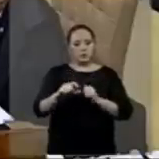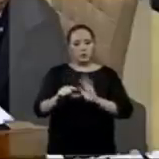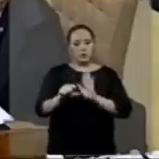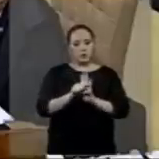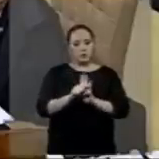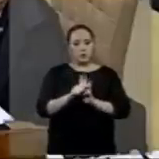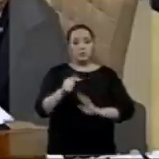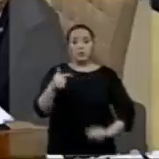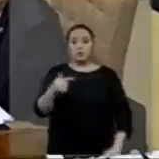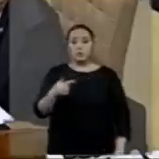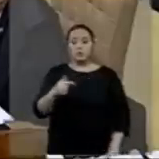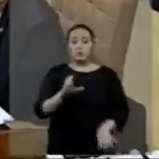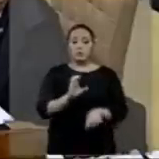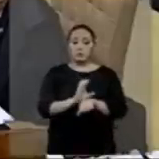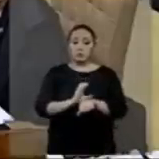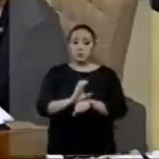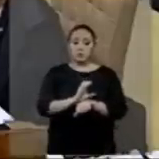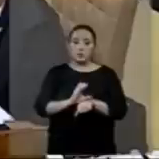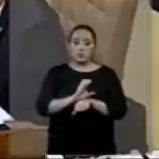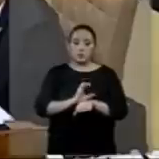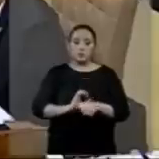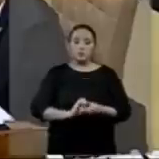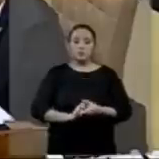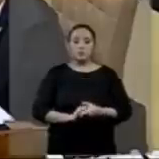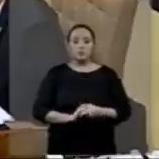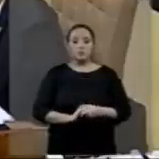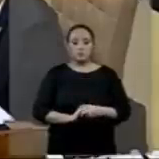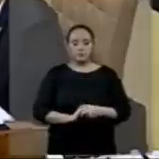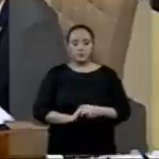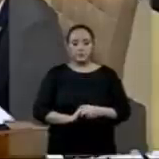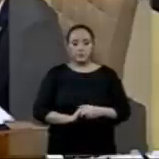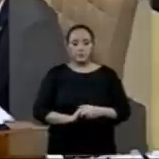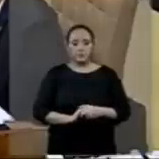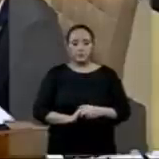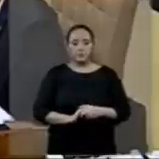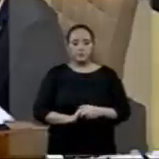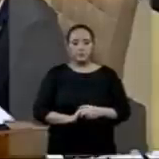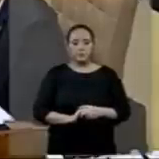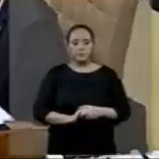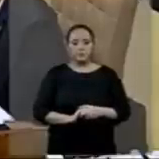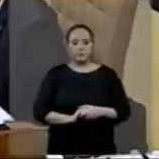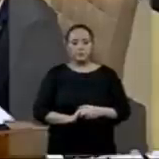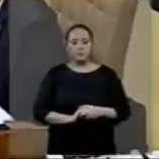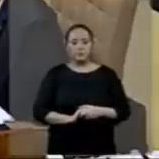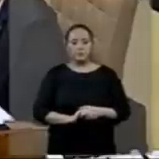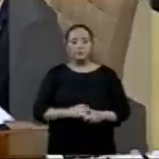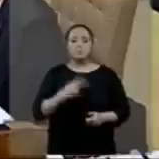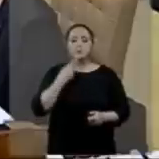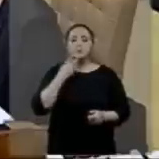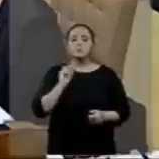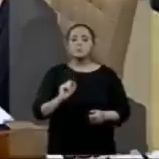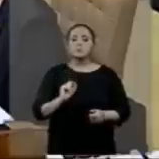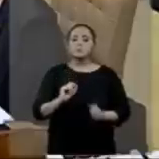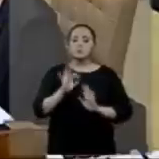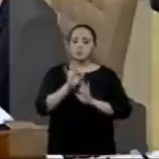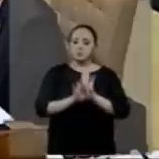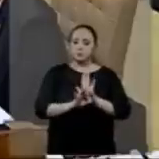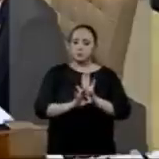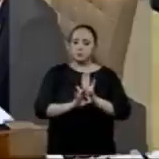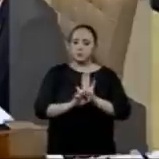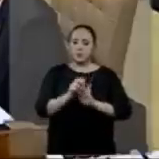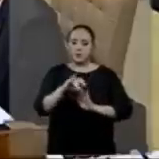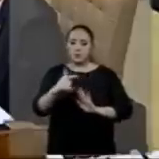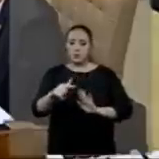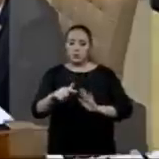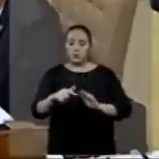parágrafo 7º da Constituição Federal. Afirma serem os critérios dos